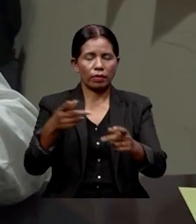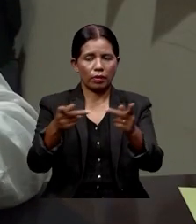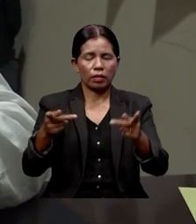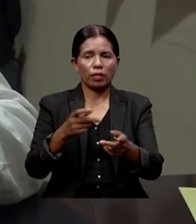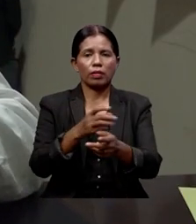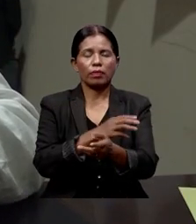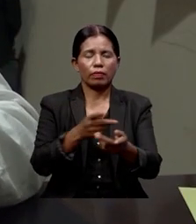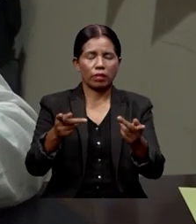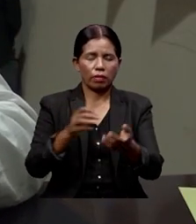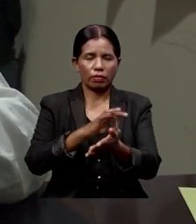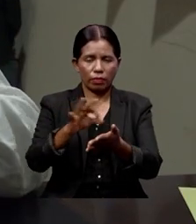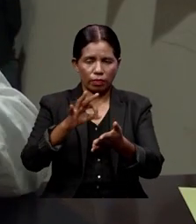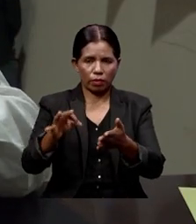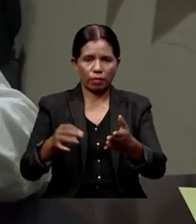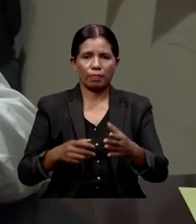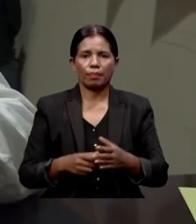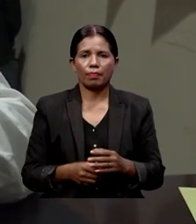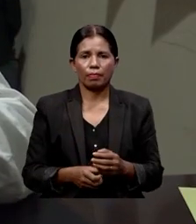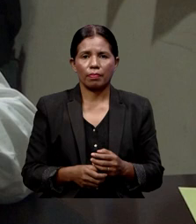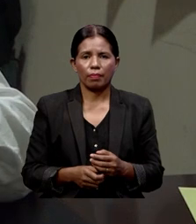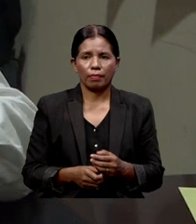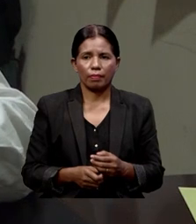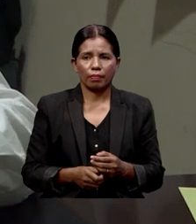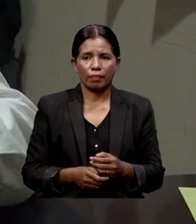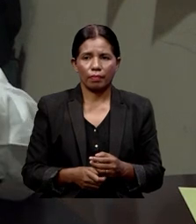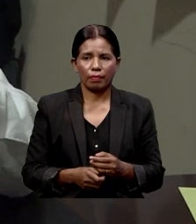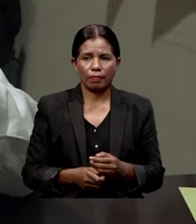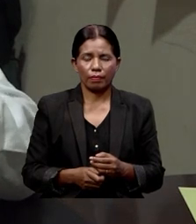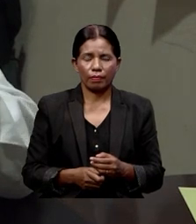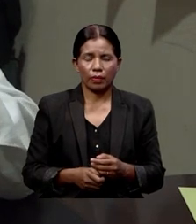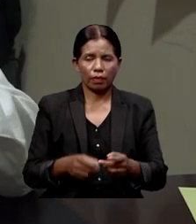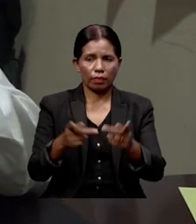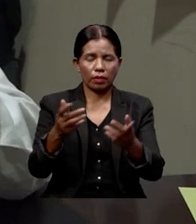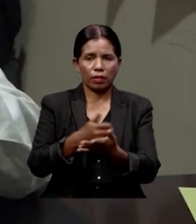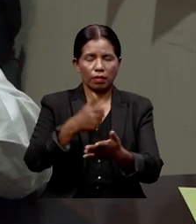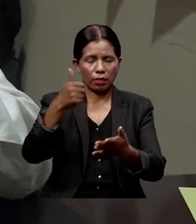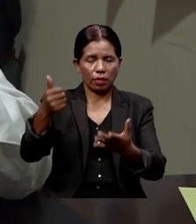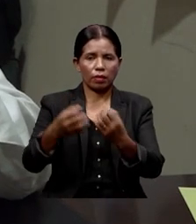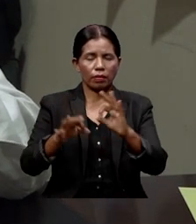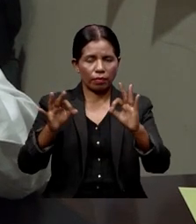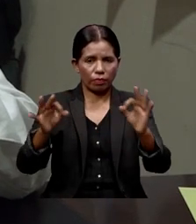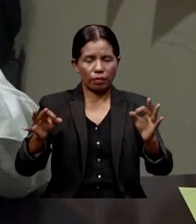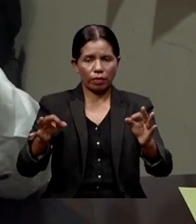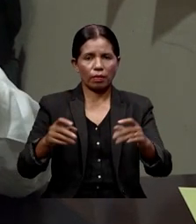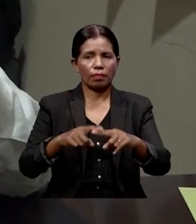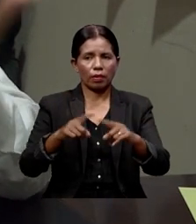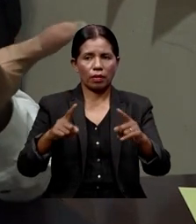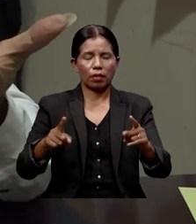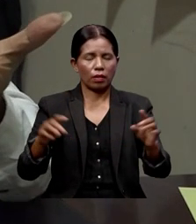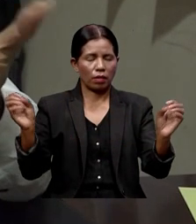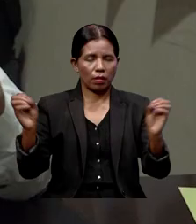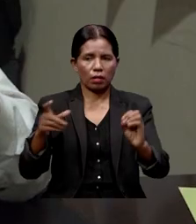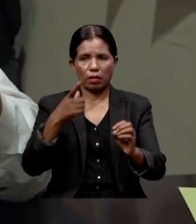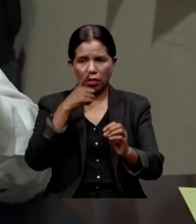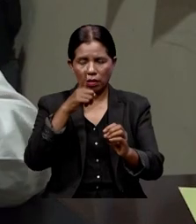formação Senabe Cora. Ida nia tu responde ba candidato Senabe Leona teste ba técnico ninia. Mas é falta de língua